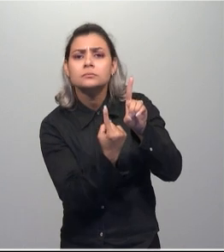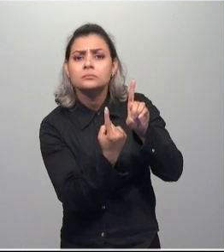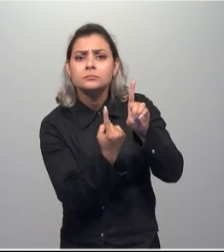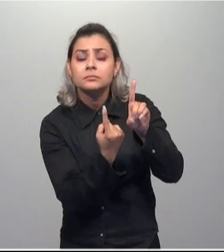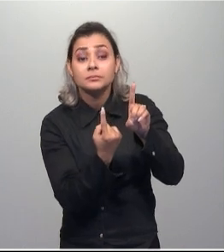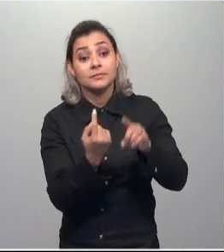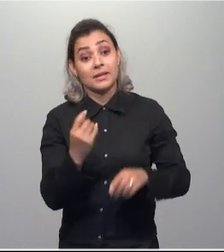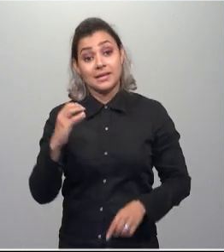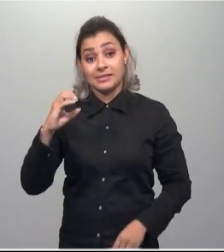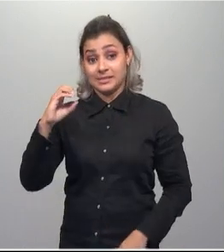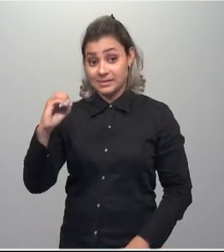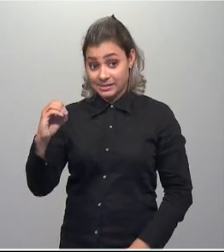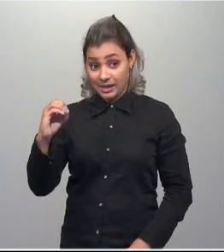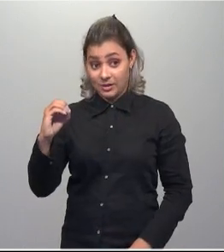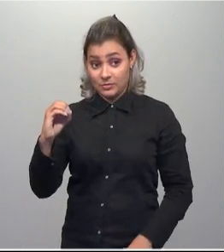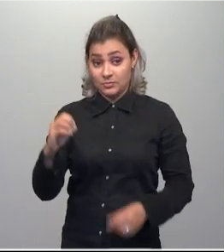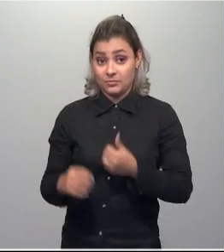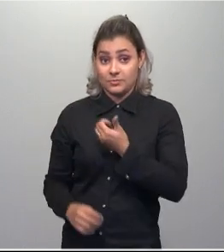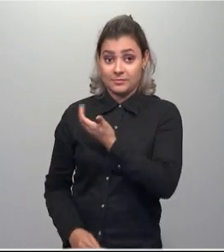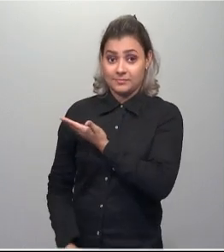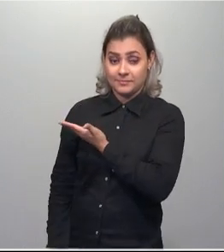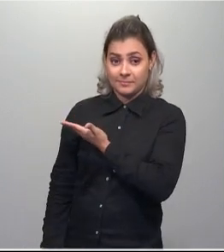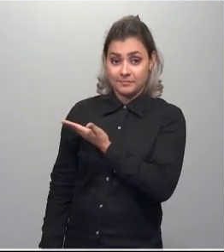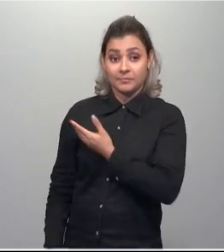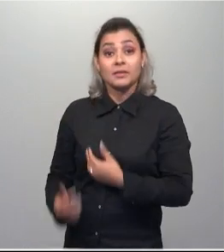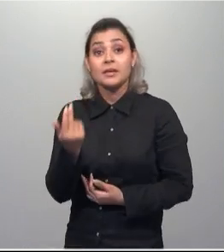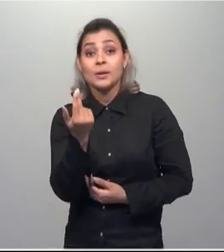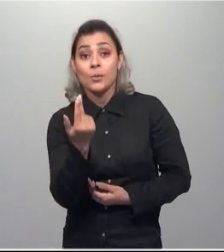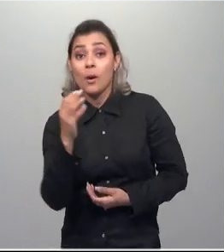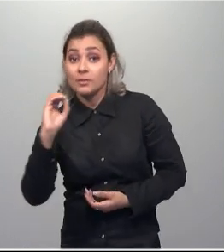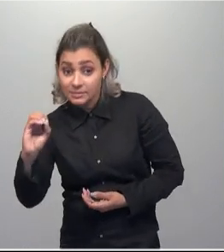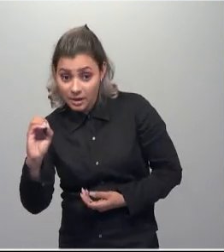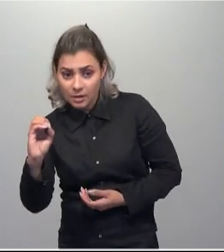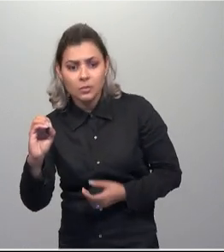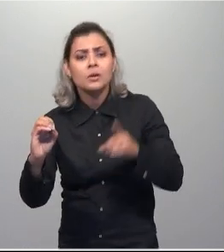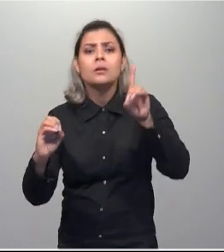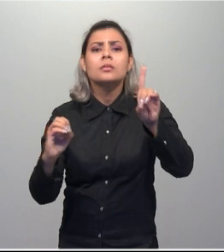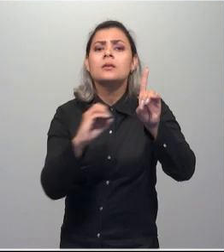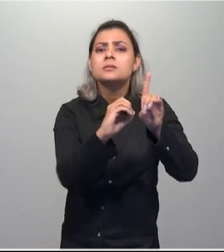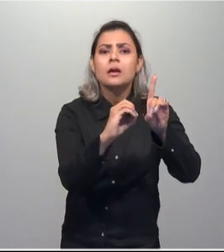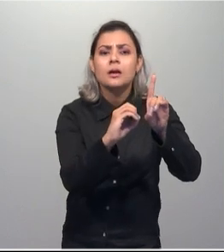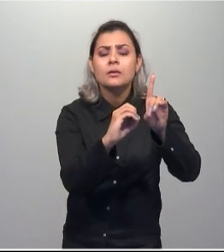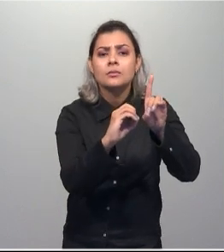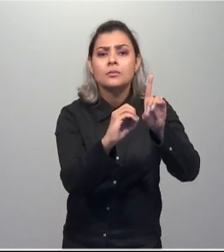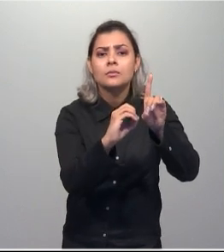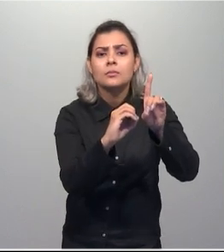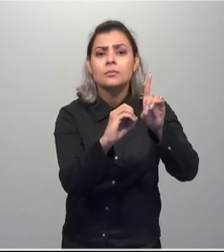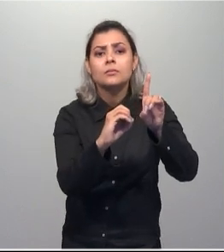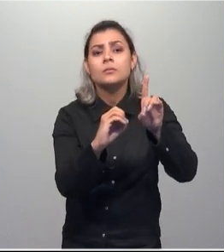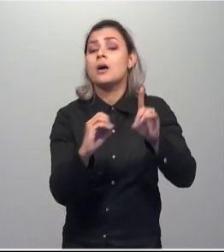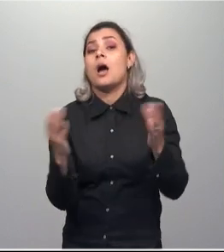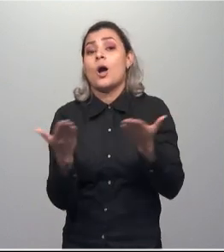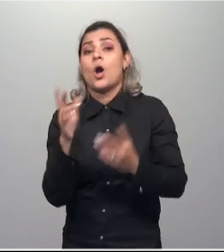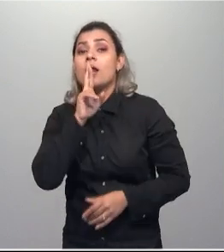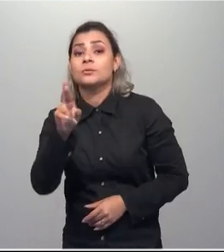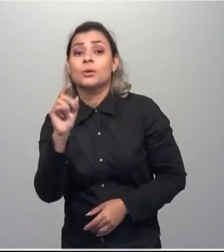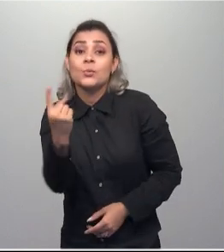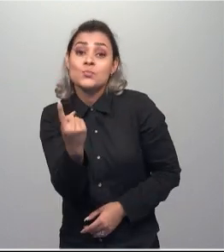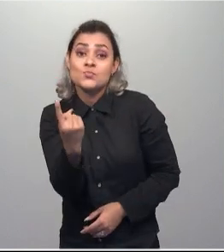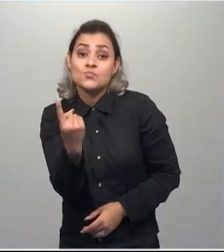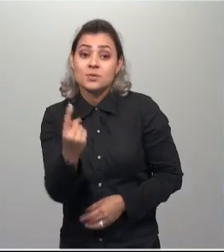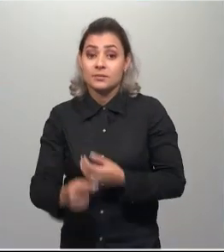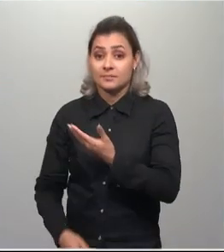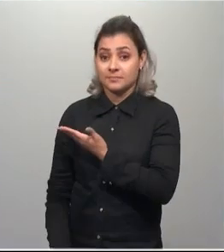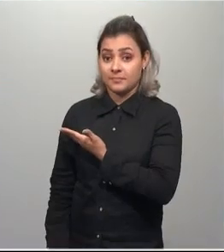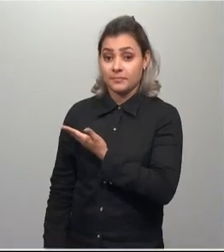nunca 00 ou exclusivos 0 a 0 eo de zero é o nome é zero não quer 00 agora é um